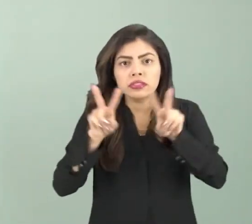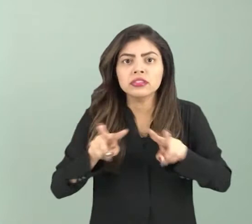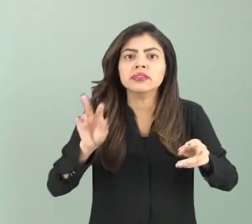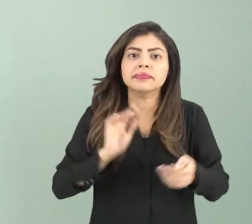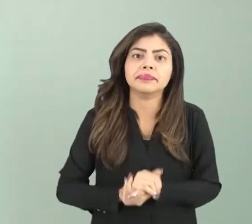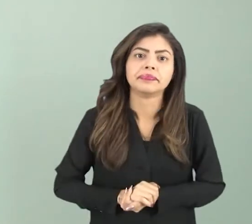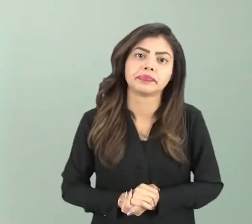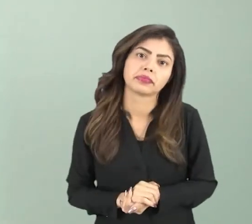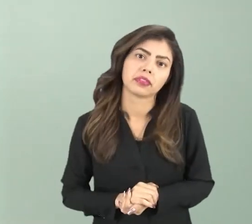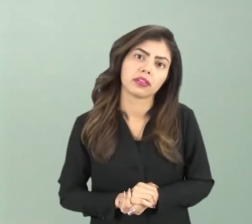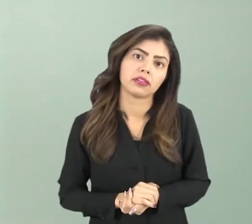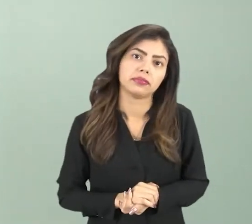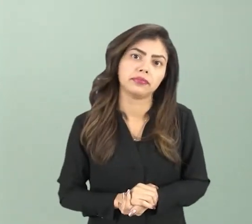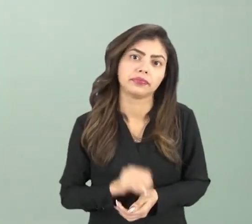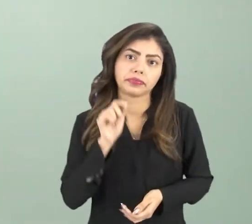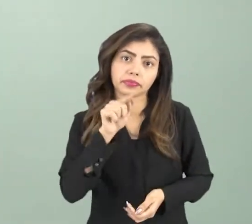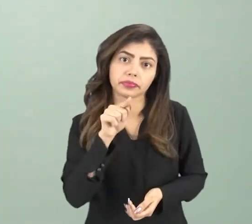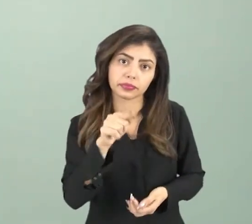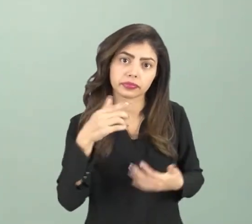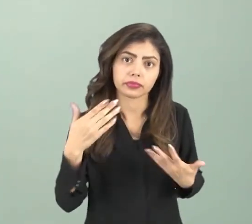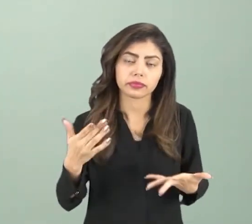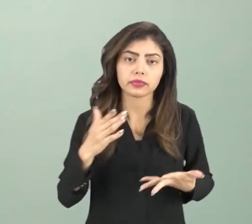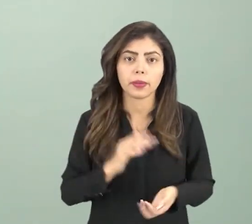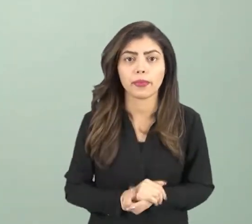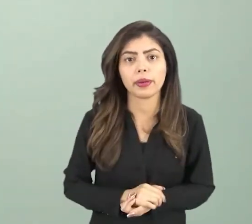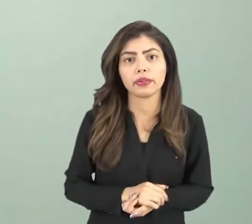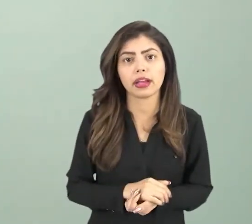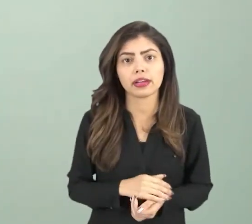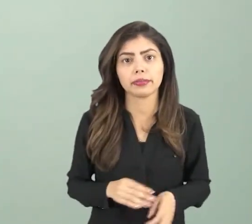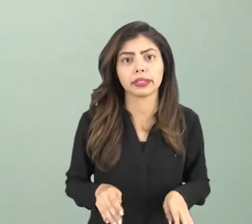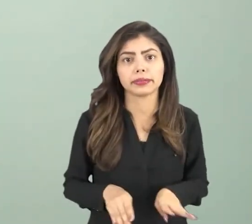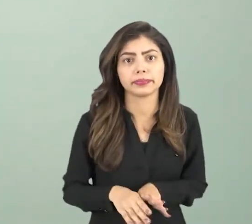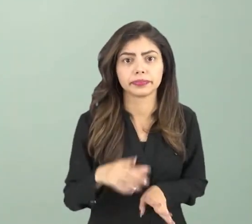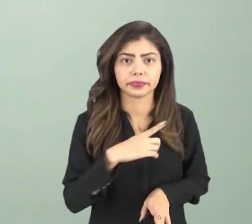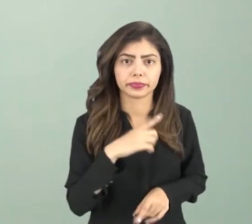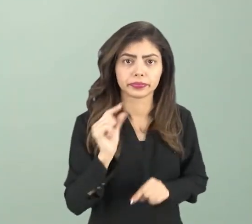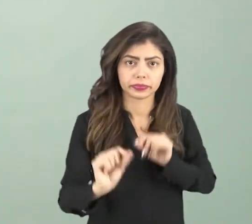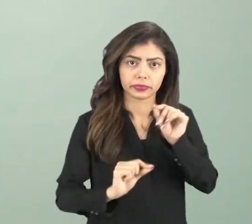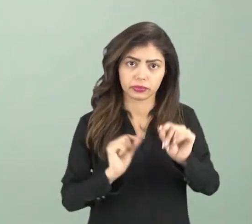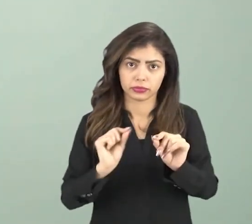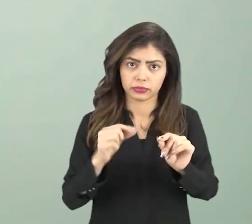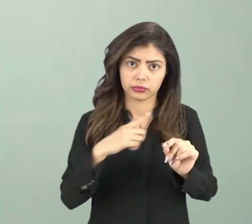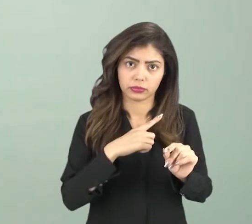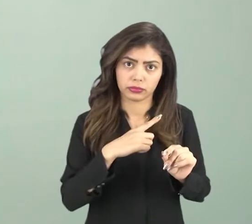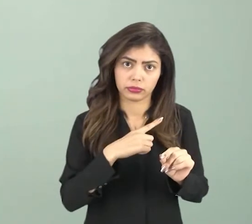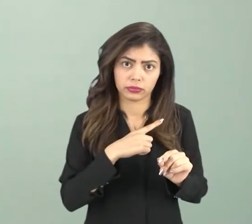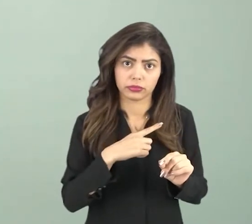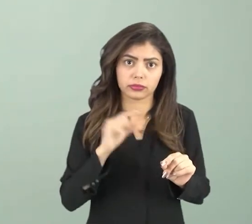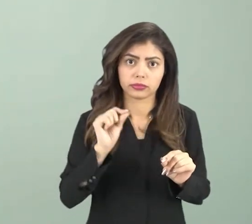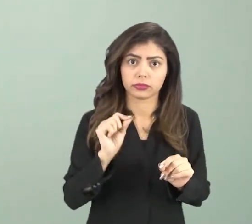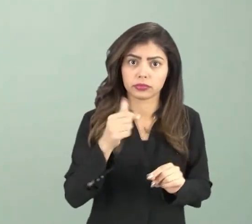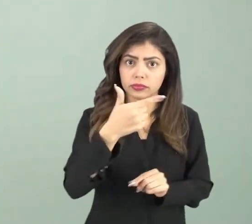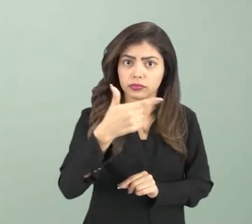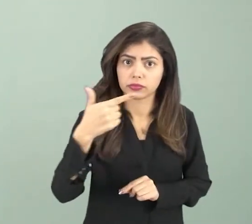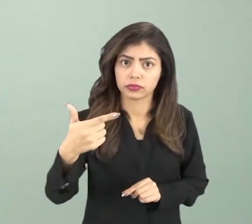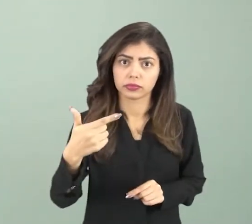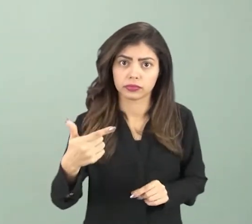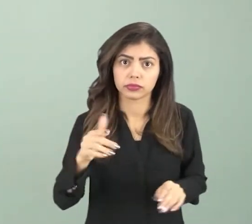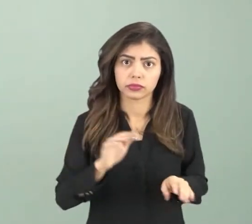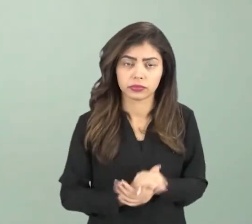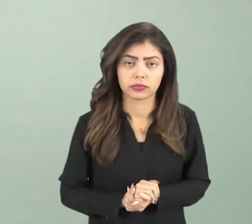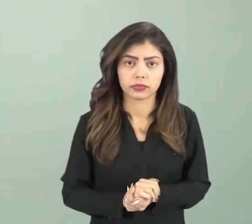Enem, ele começou em 1998, ou seja, nós temos 22 anos de Enem. Sabe quantas